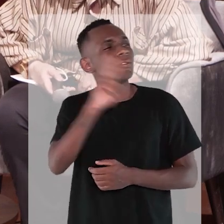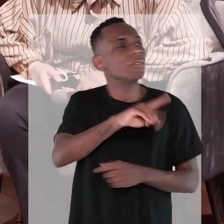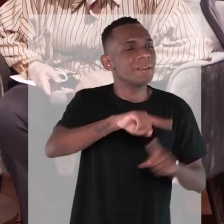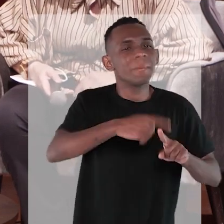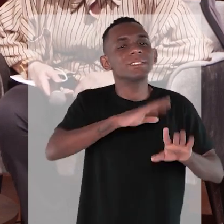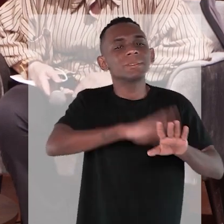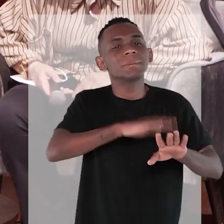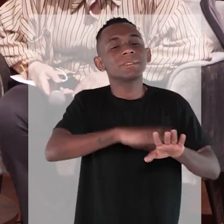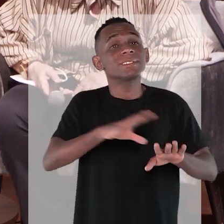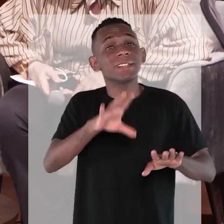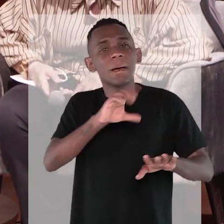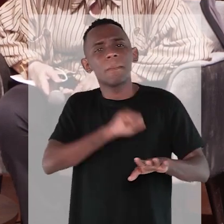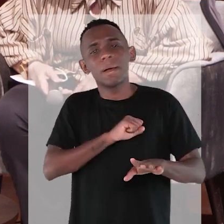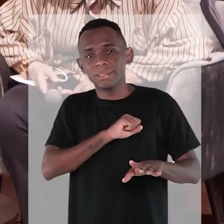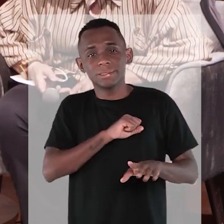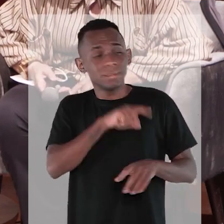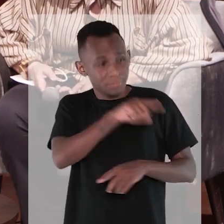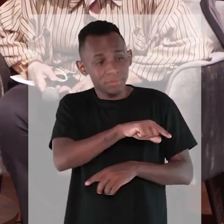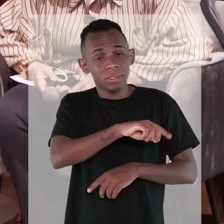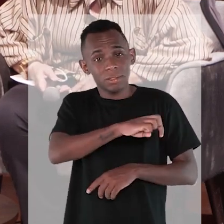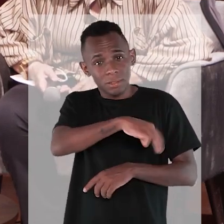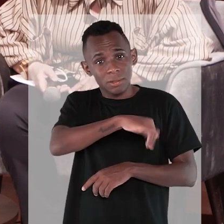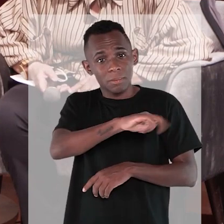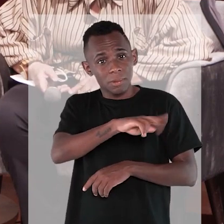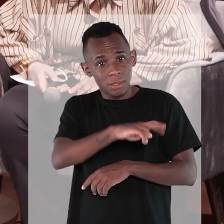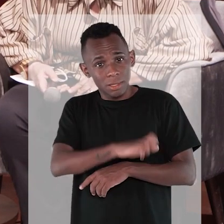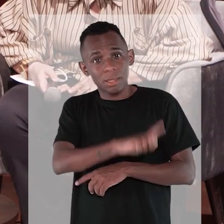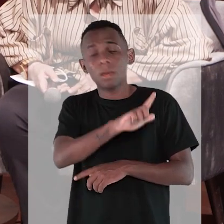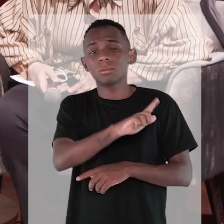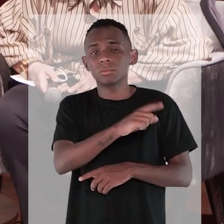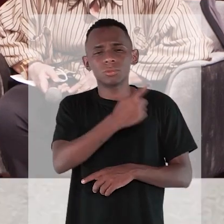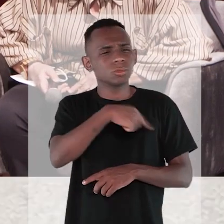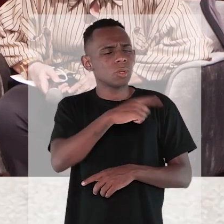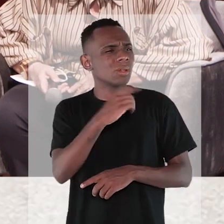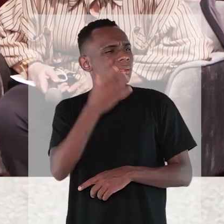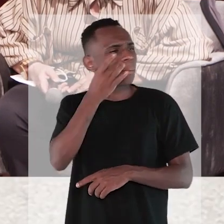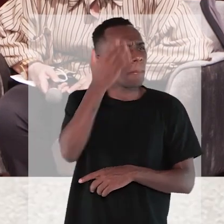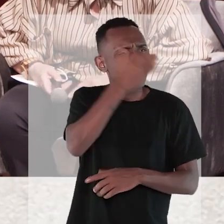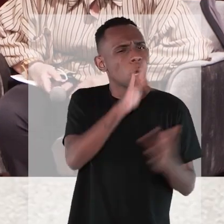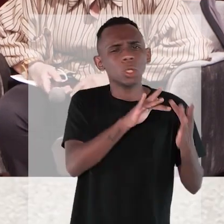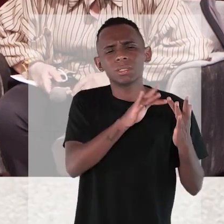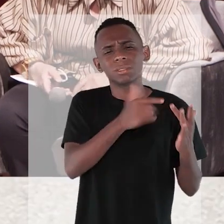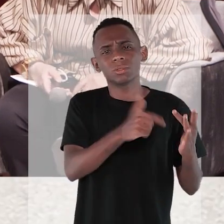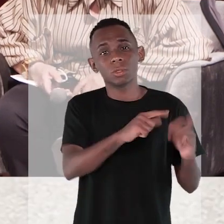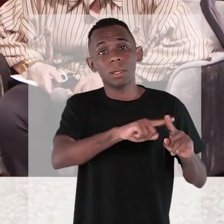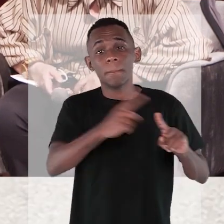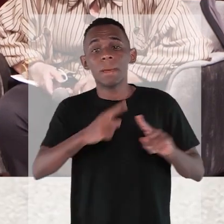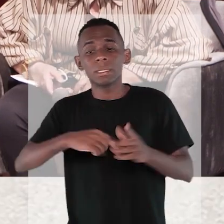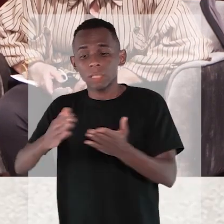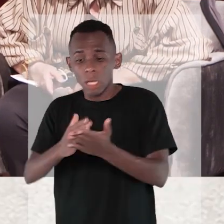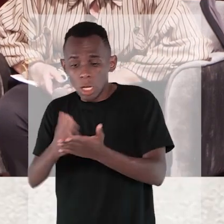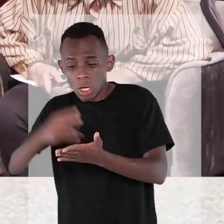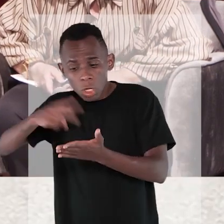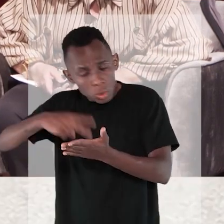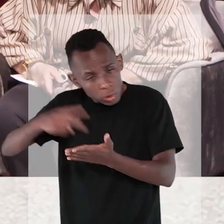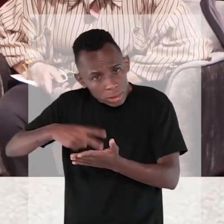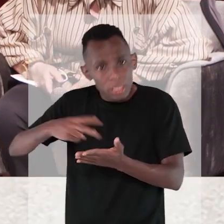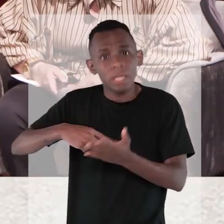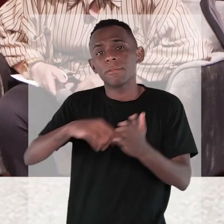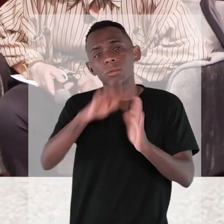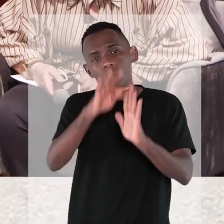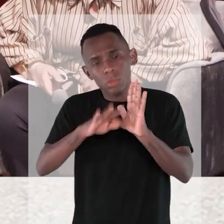com o Miguel, né? Nunca havíamos encontrado ele, mas ambos líamos o Miguel, né? Discutíamos as coisas que ele havia publicado,